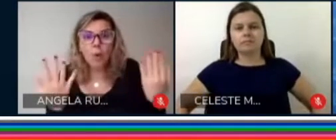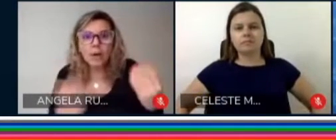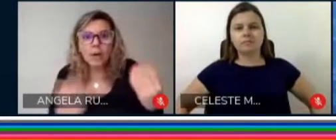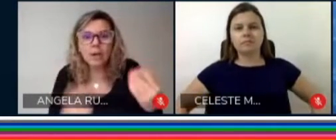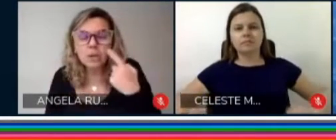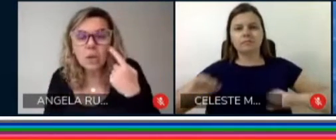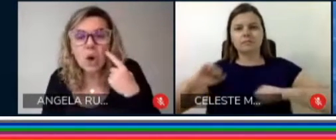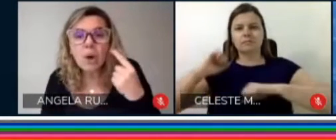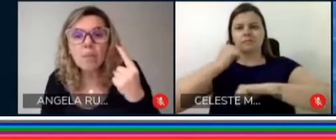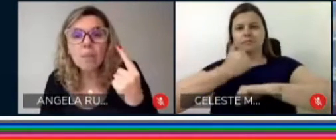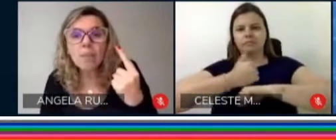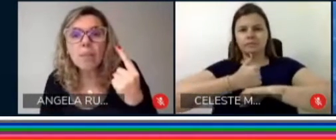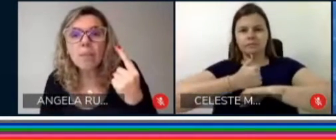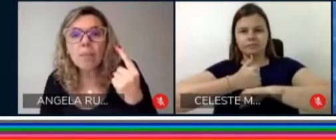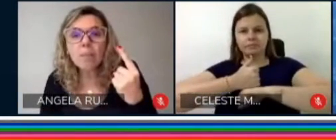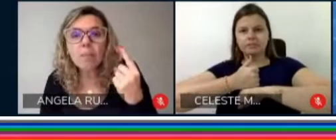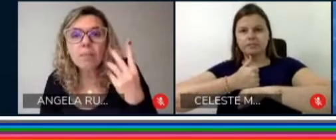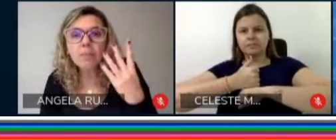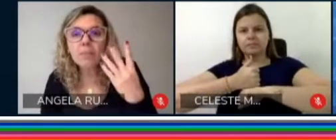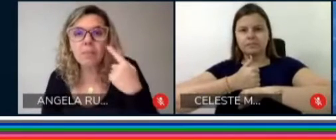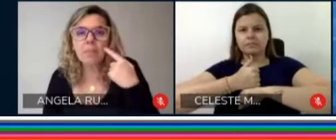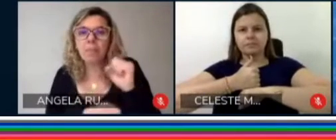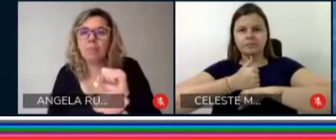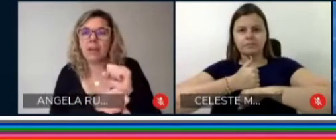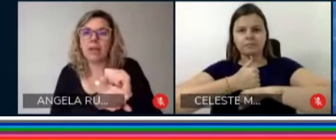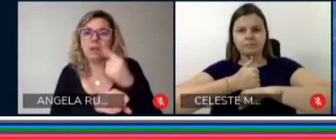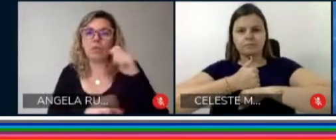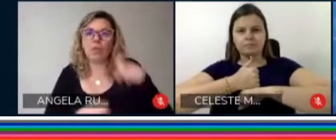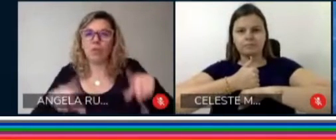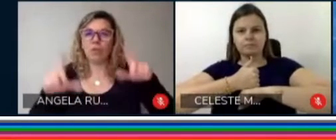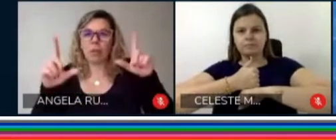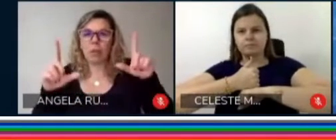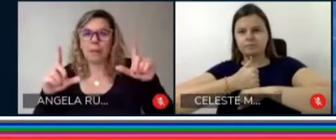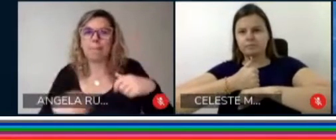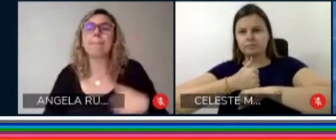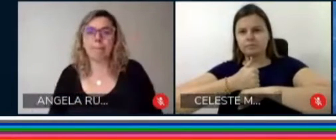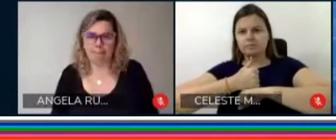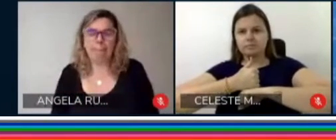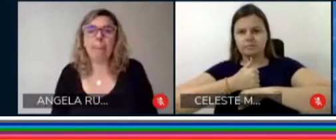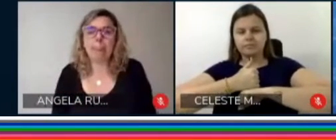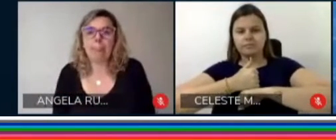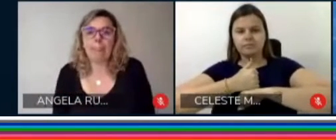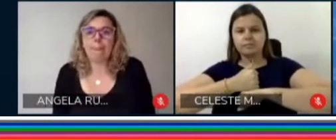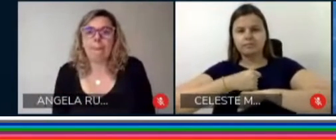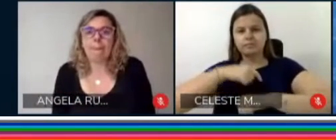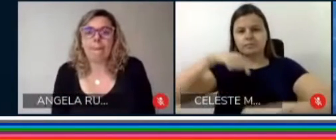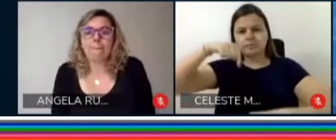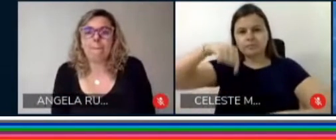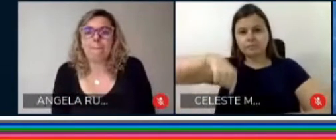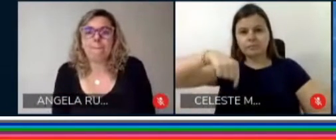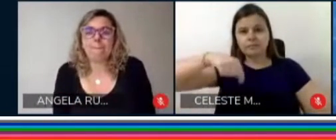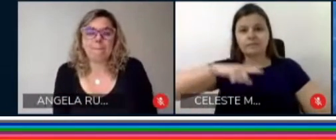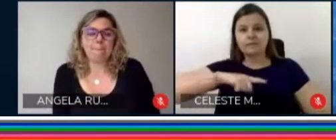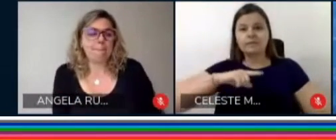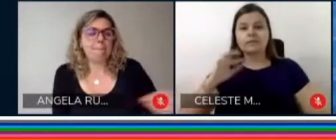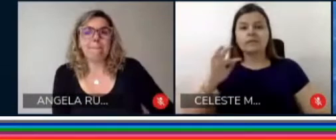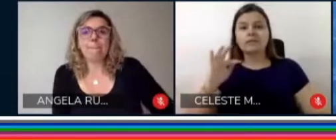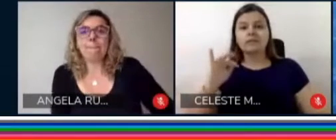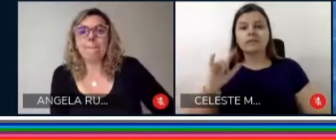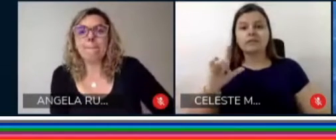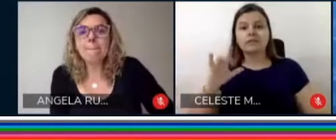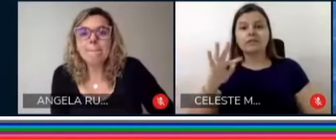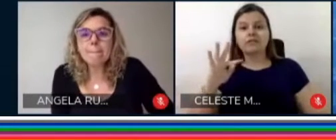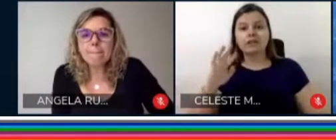só eu vou fechar aqui para eu enxergar melhor, tá? Aqui tem os filtros que eu posso obter e vocês